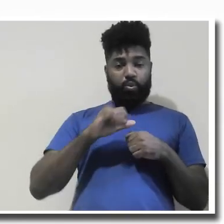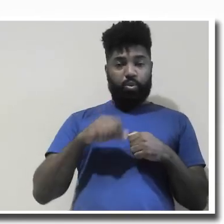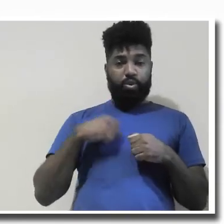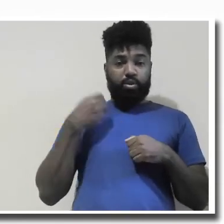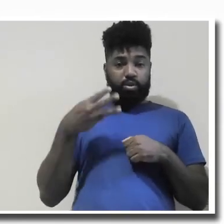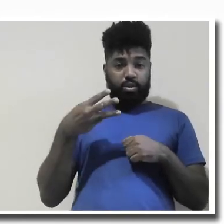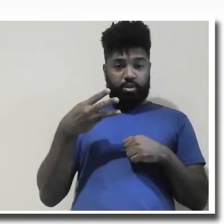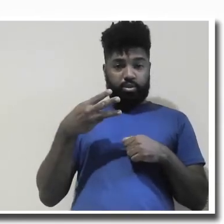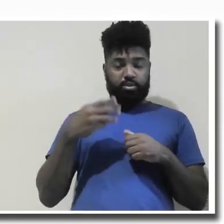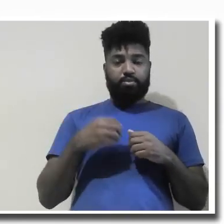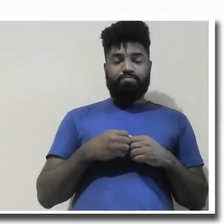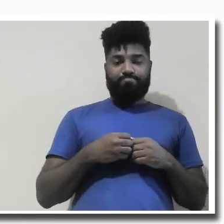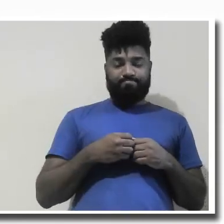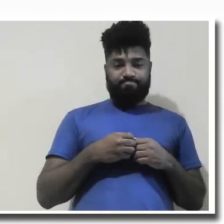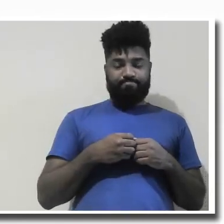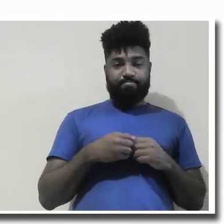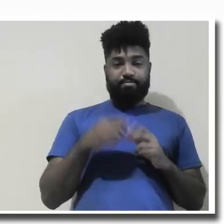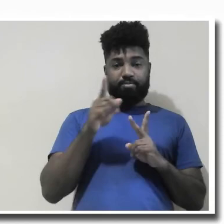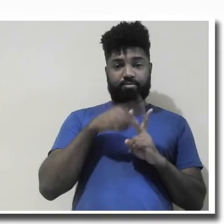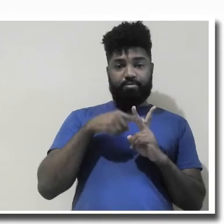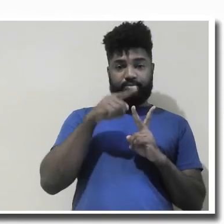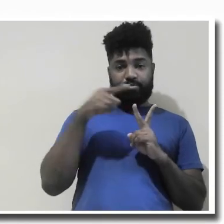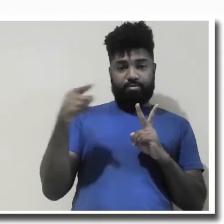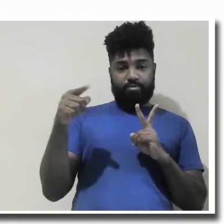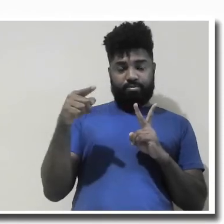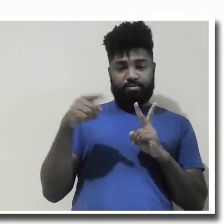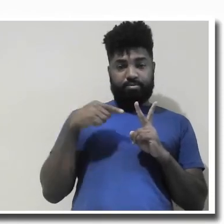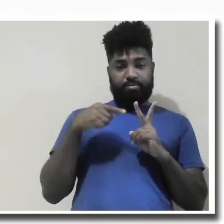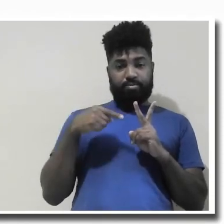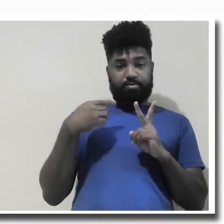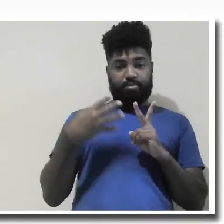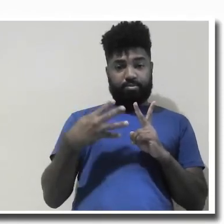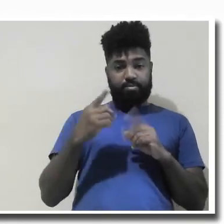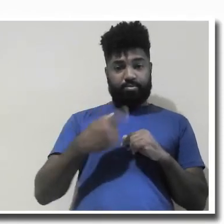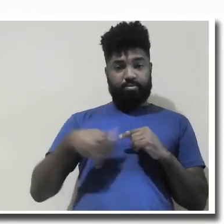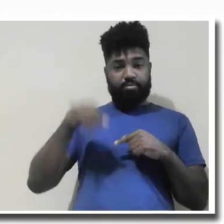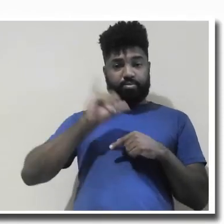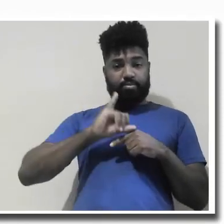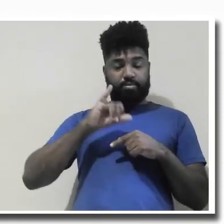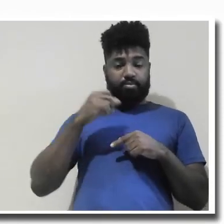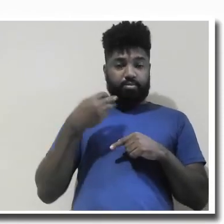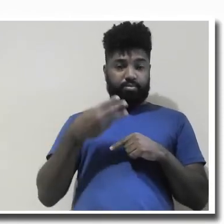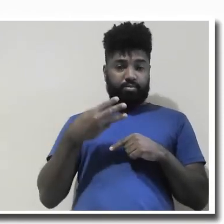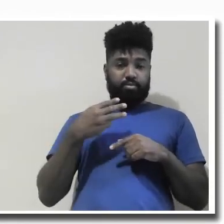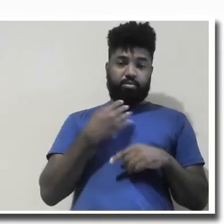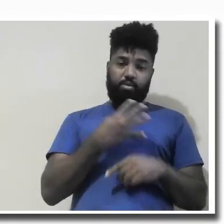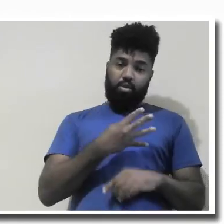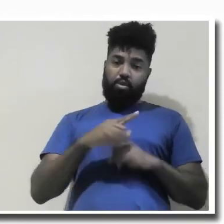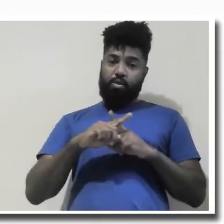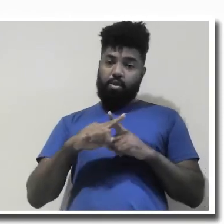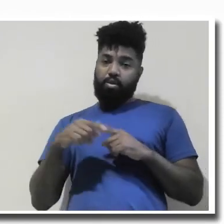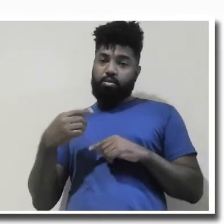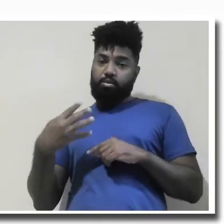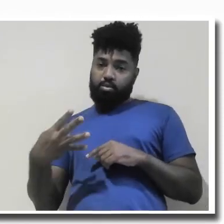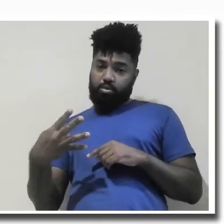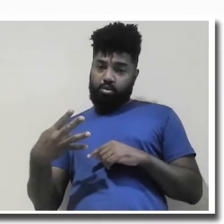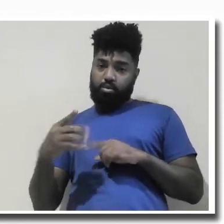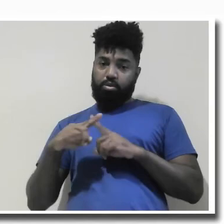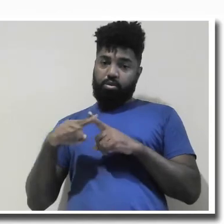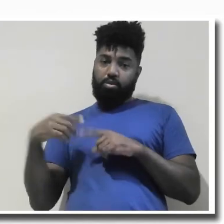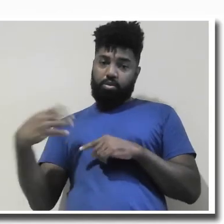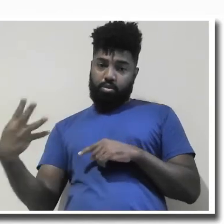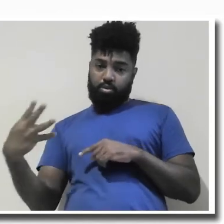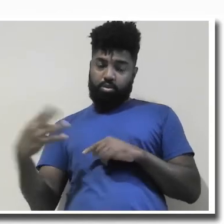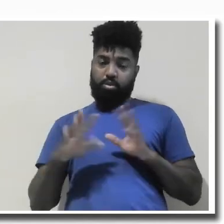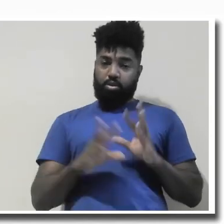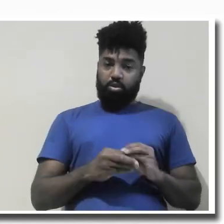cubo, ou raiz quadrada 4 elevado ao cubo é 4 vezes 4, que é 16, vezes 4, que